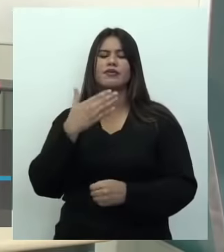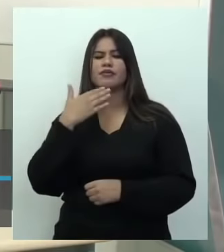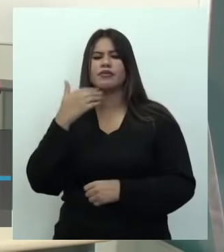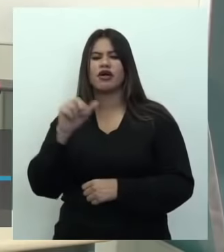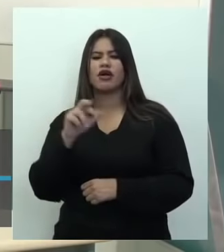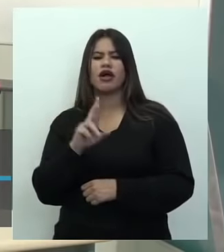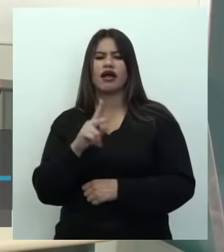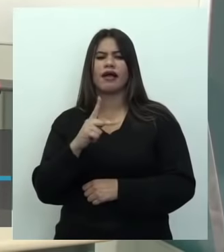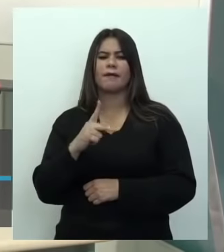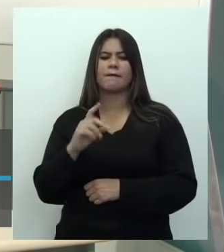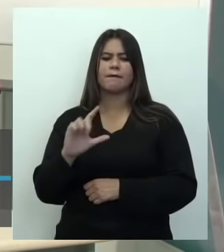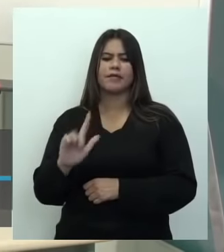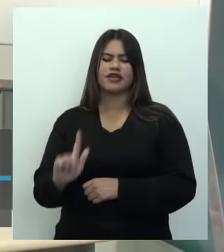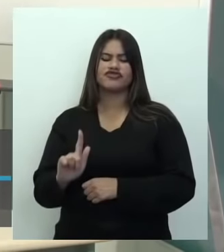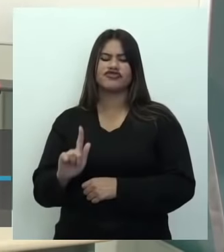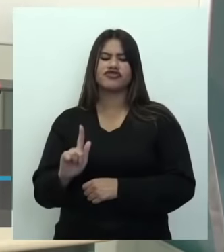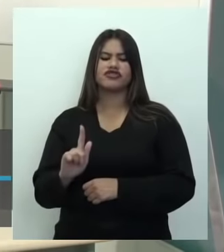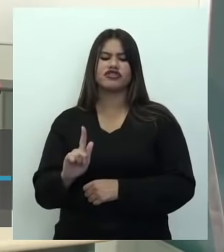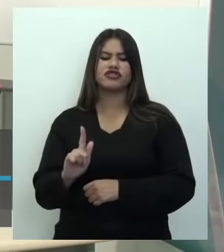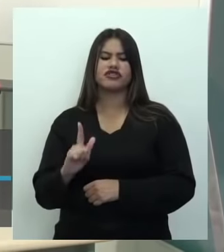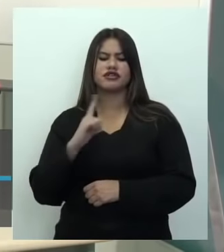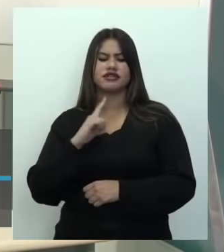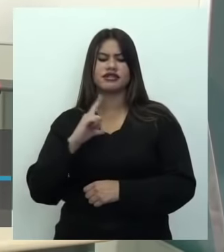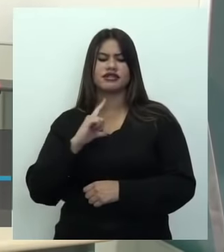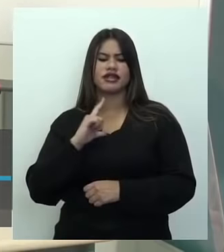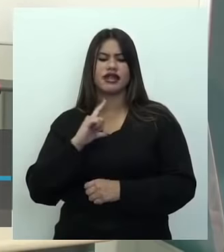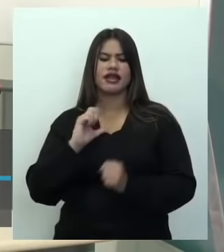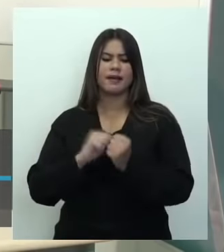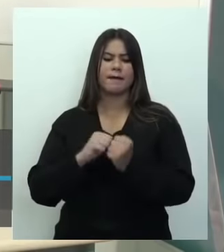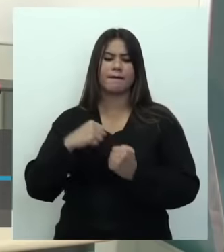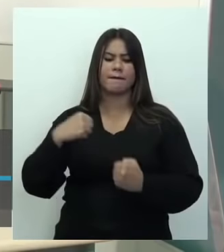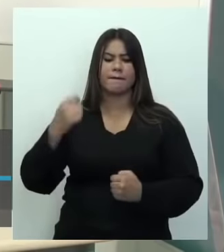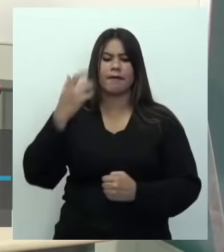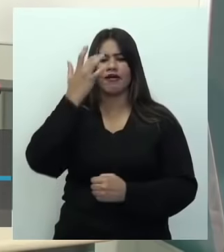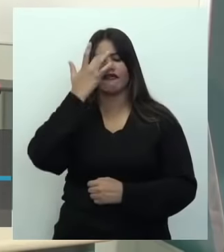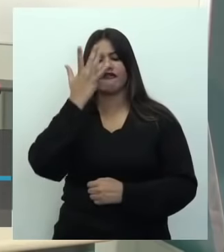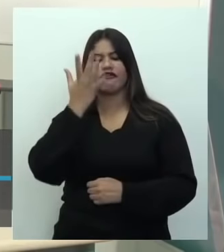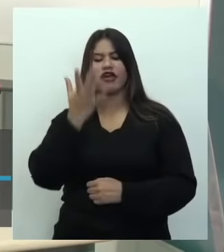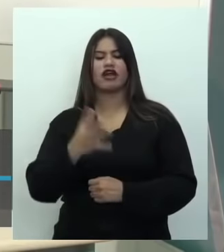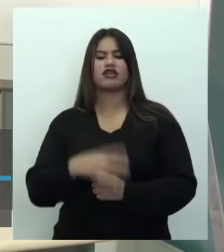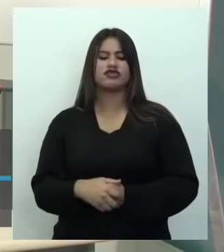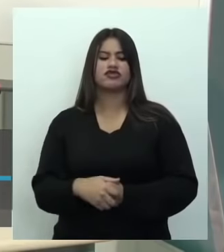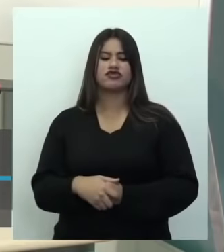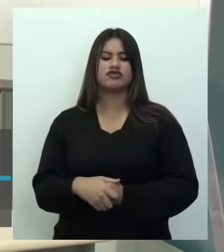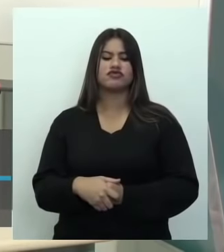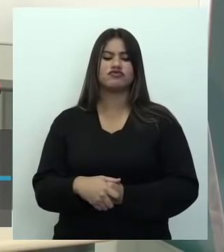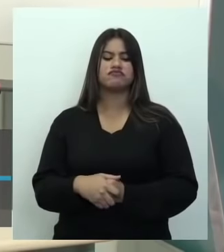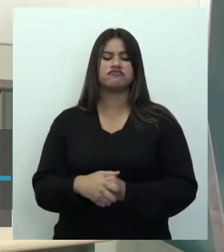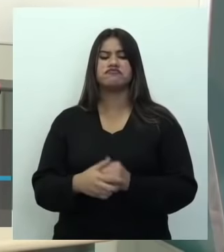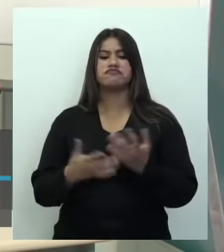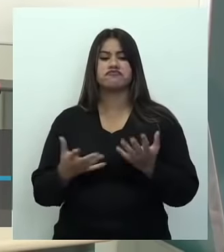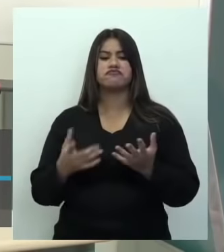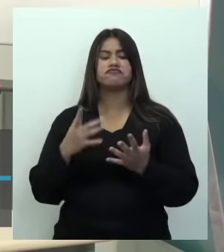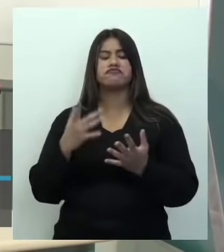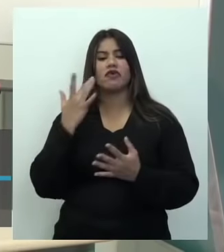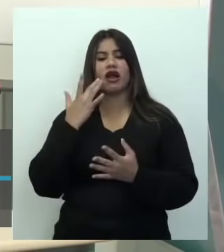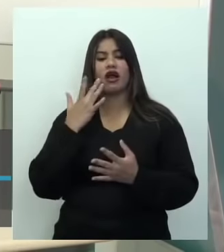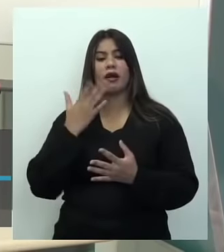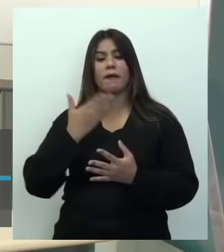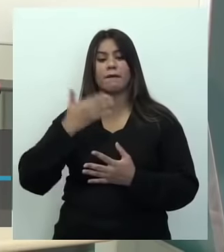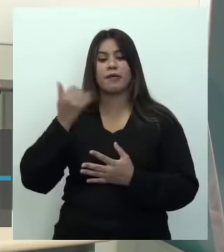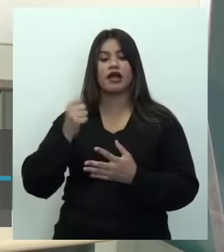mais, que tem essa facilidade do mapa, ou que tem esse recurso do mapa? O que vocês preferem? Vocês